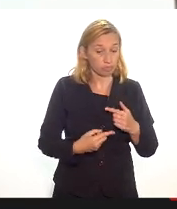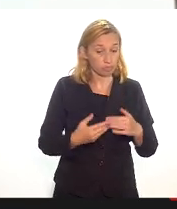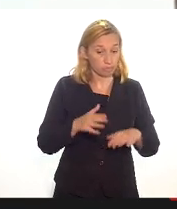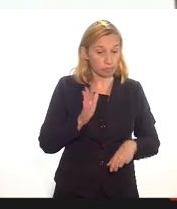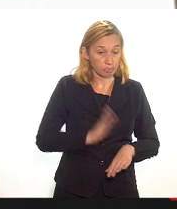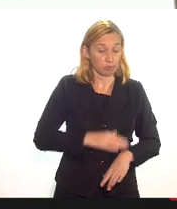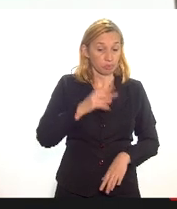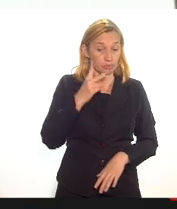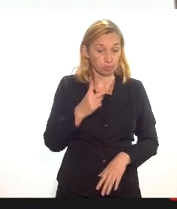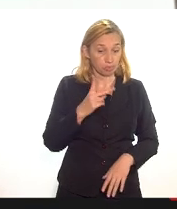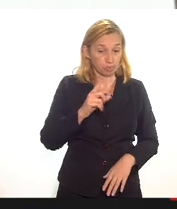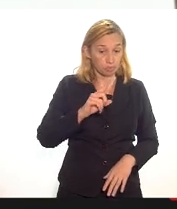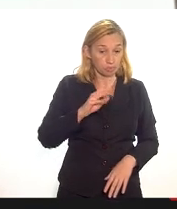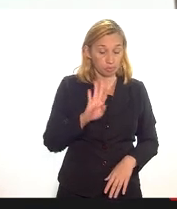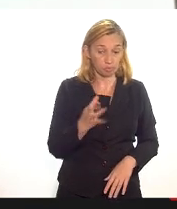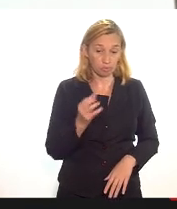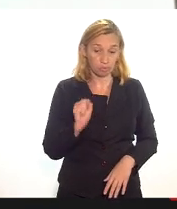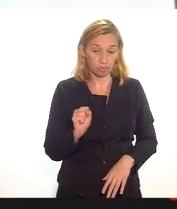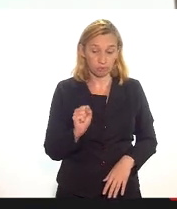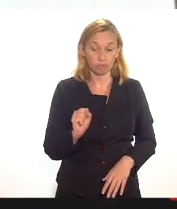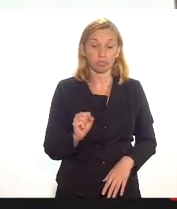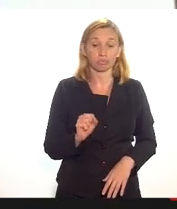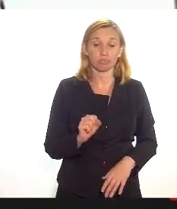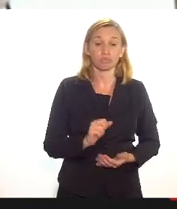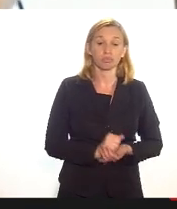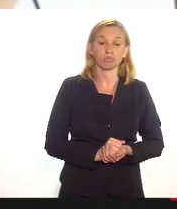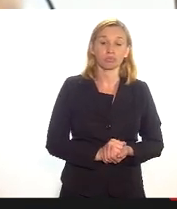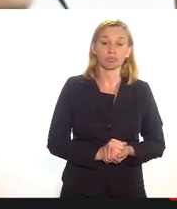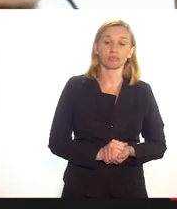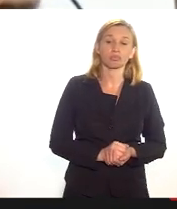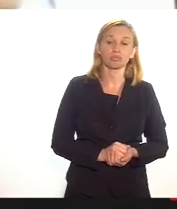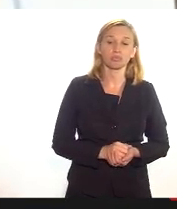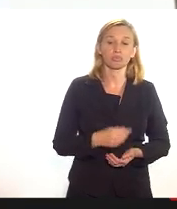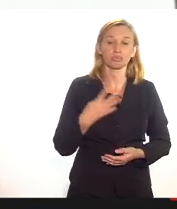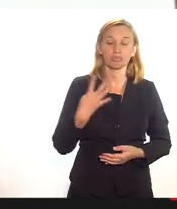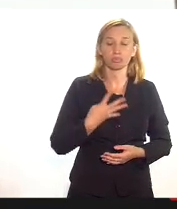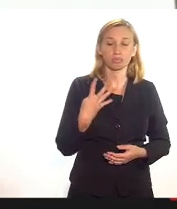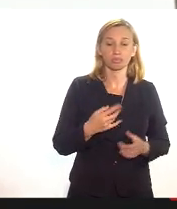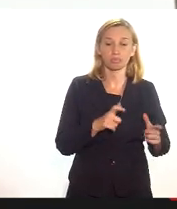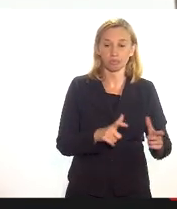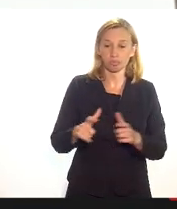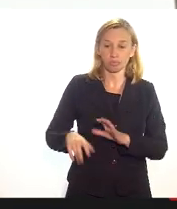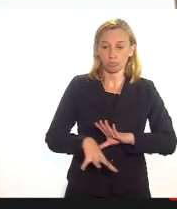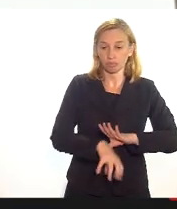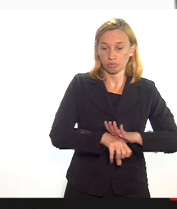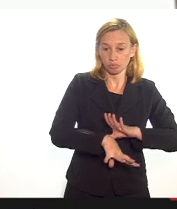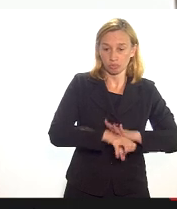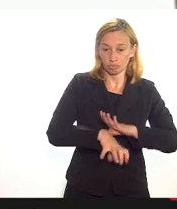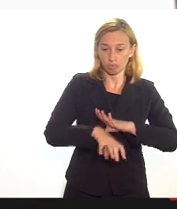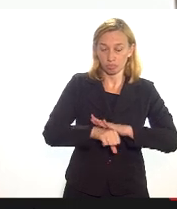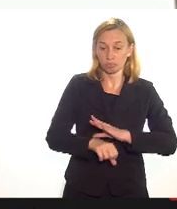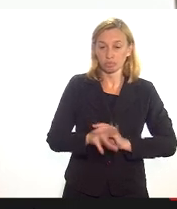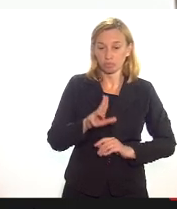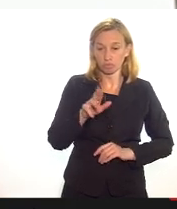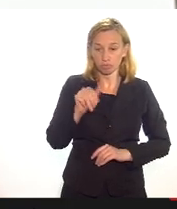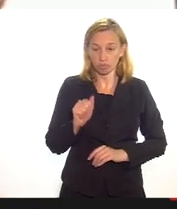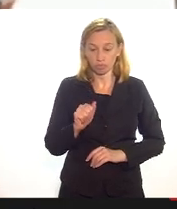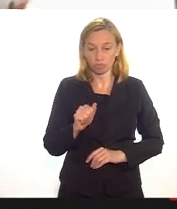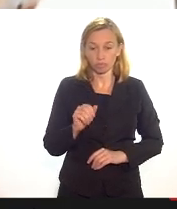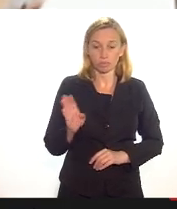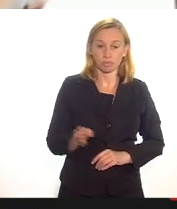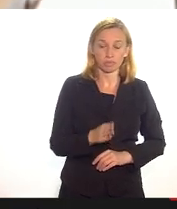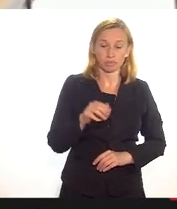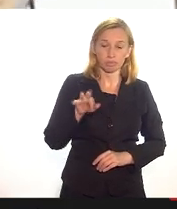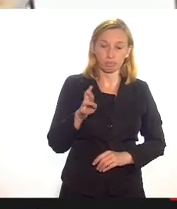2 bilhões de reais originais de 4 campos de exploração, que era Lula, Marlim,